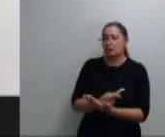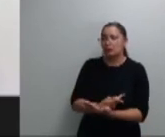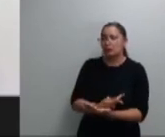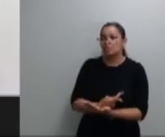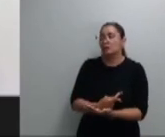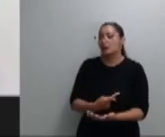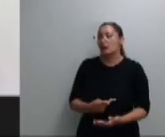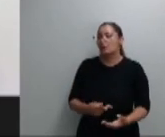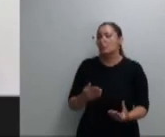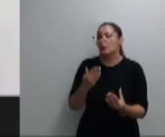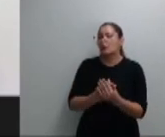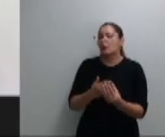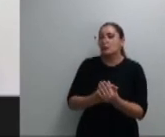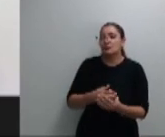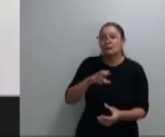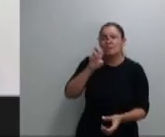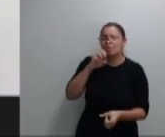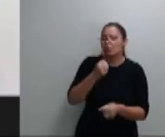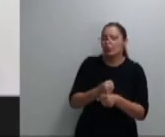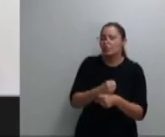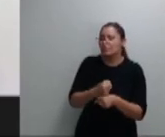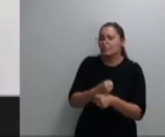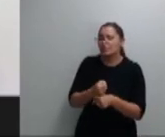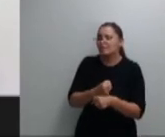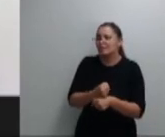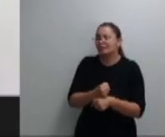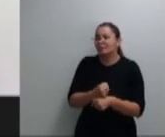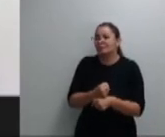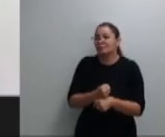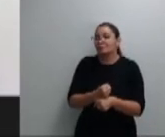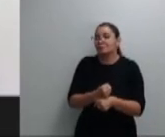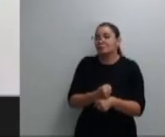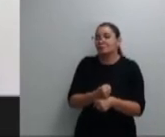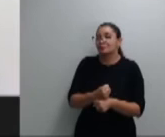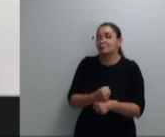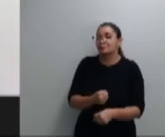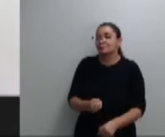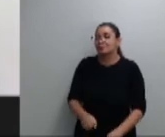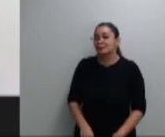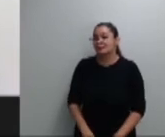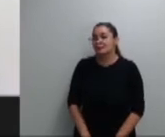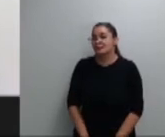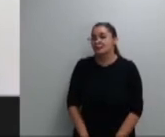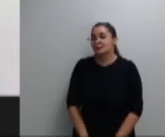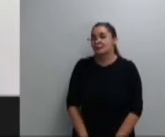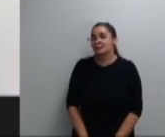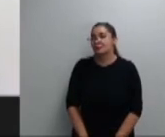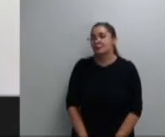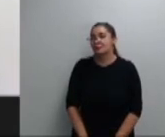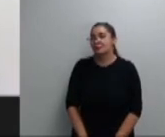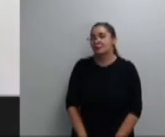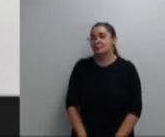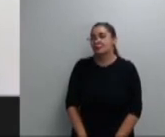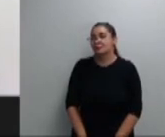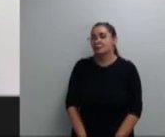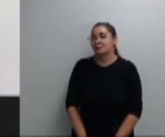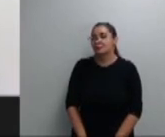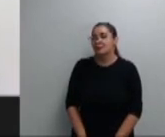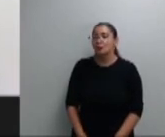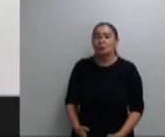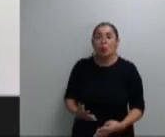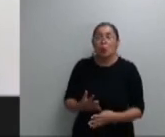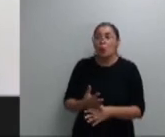de cinco anos para fazer reparo contados do ingresso